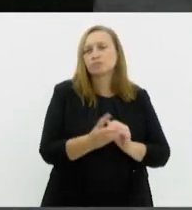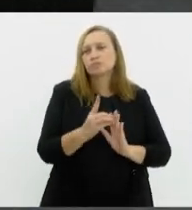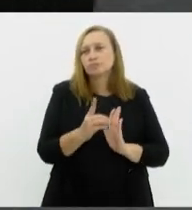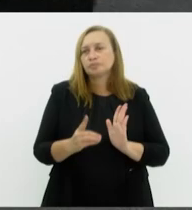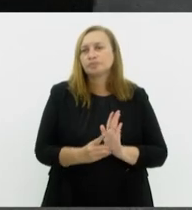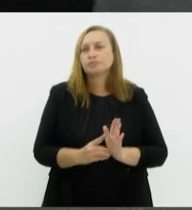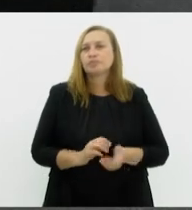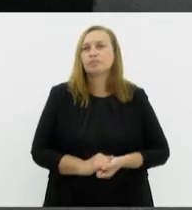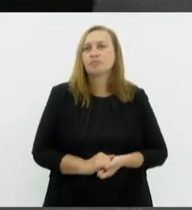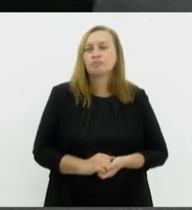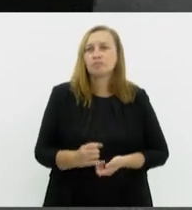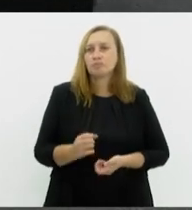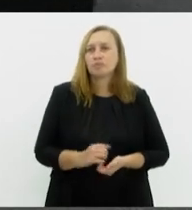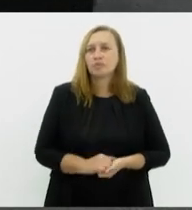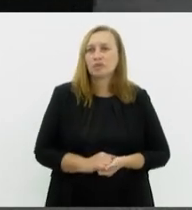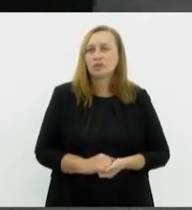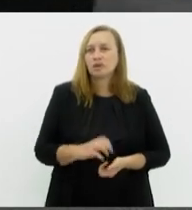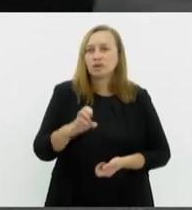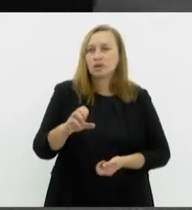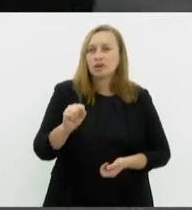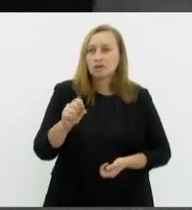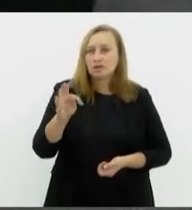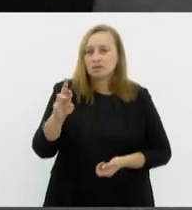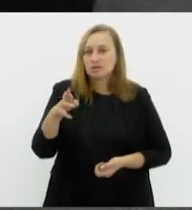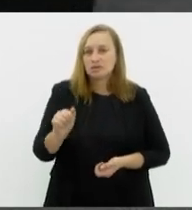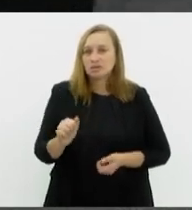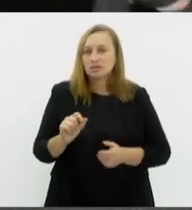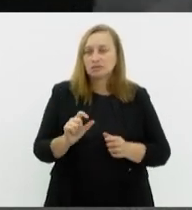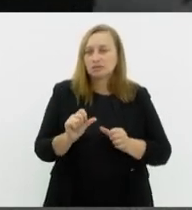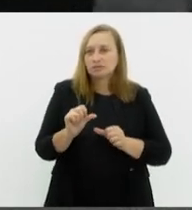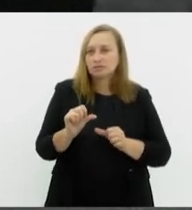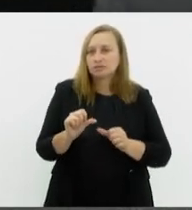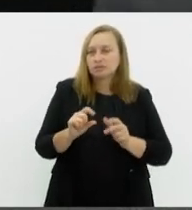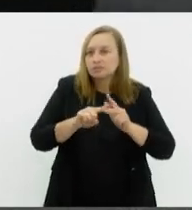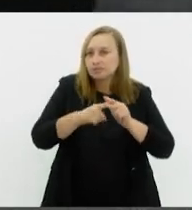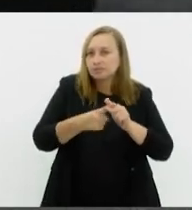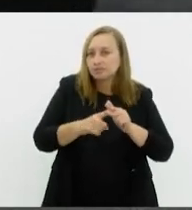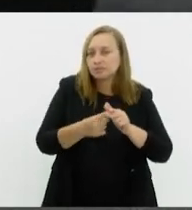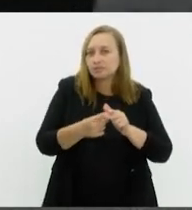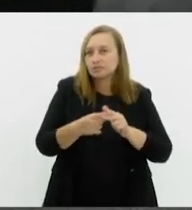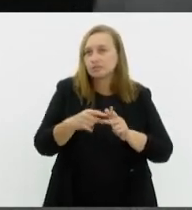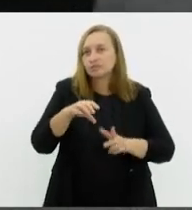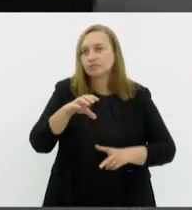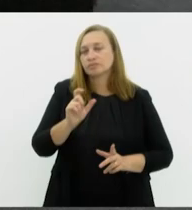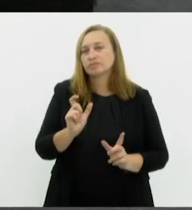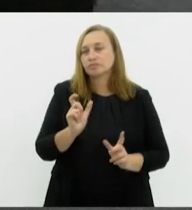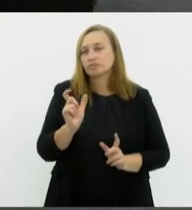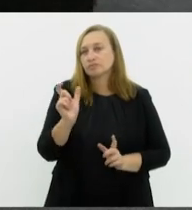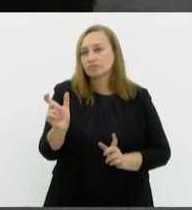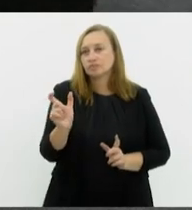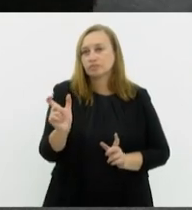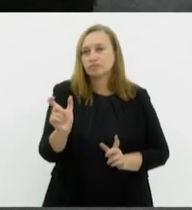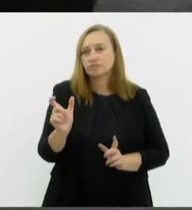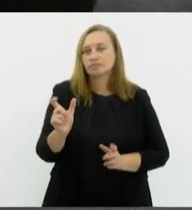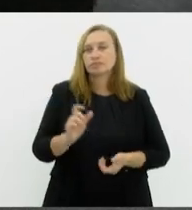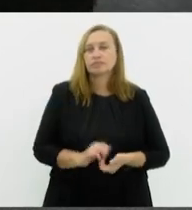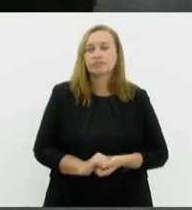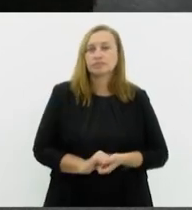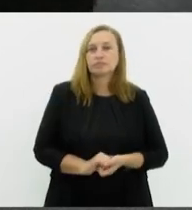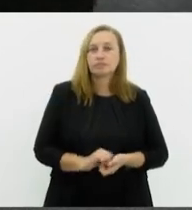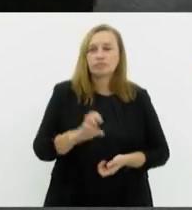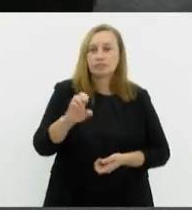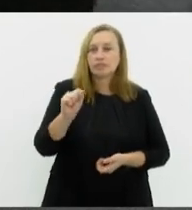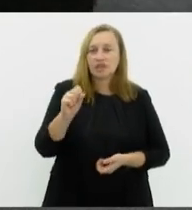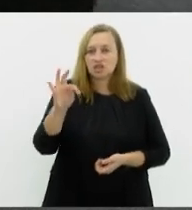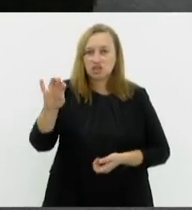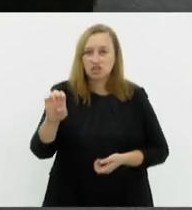tá? Esta decreto, é só fazer uma correção de redação, este decreto,